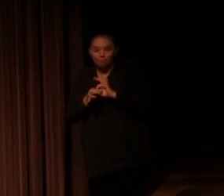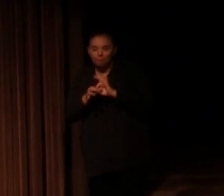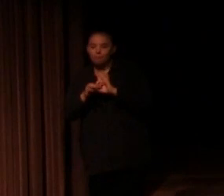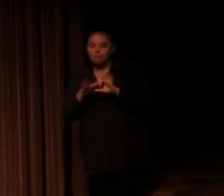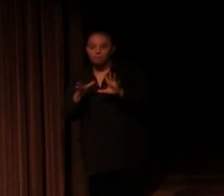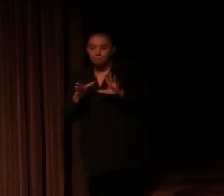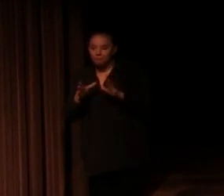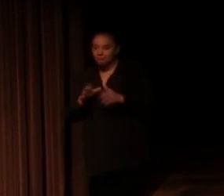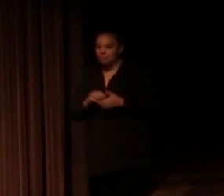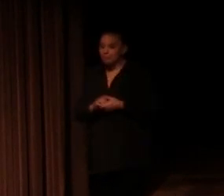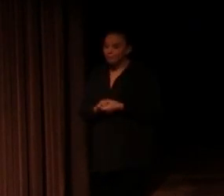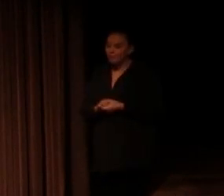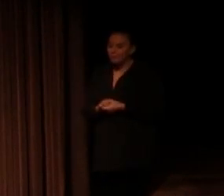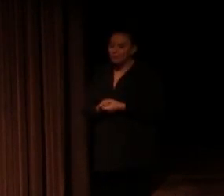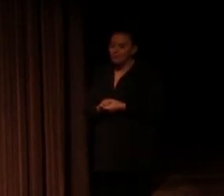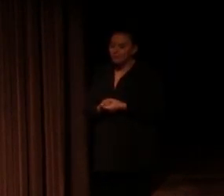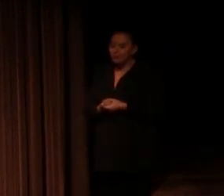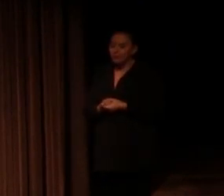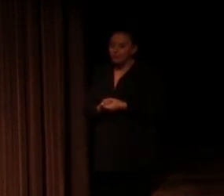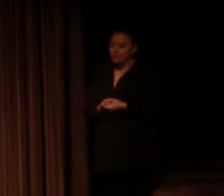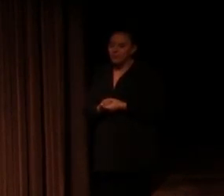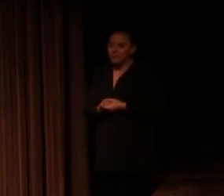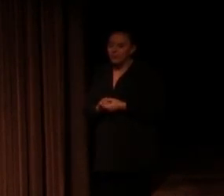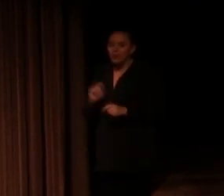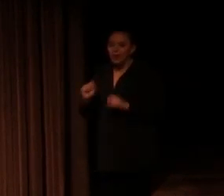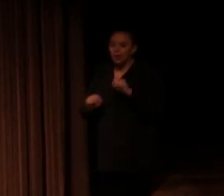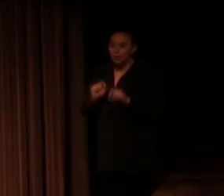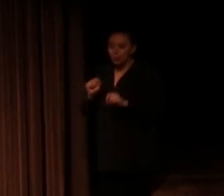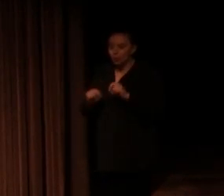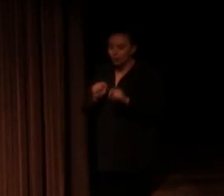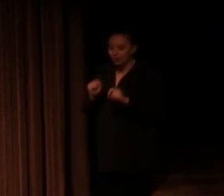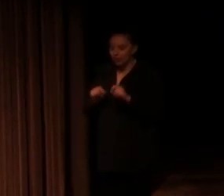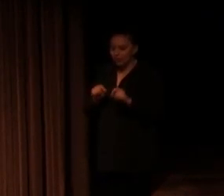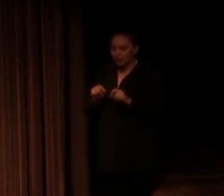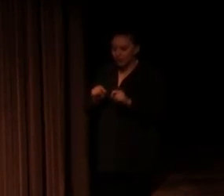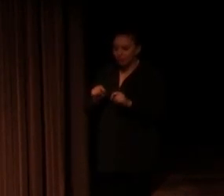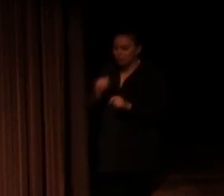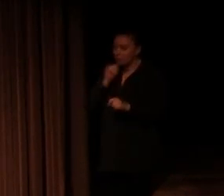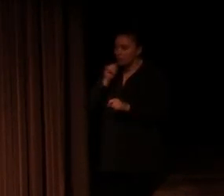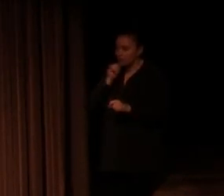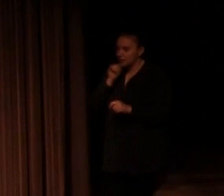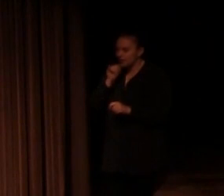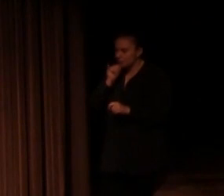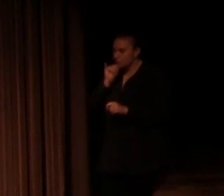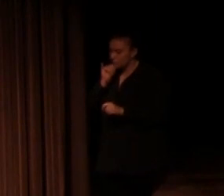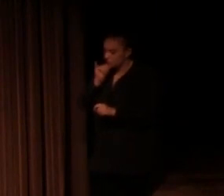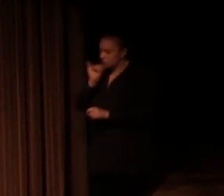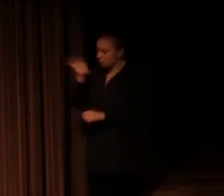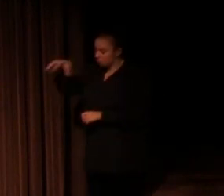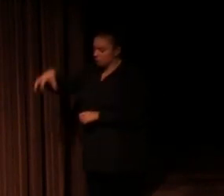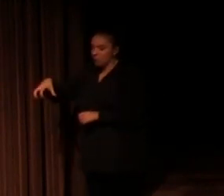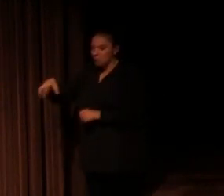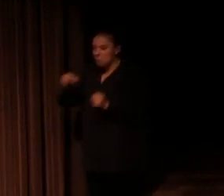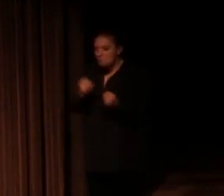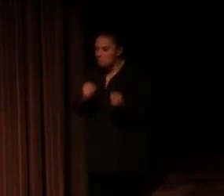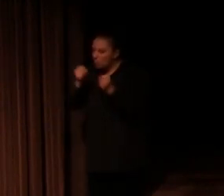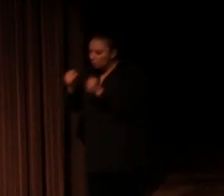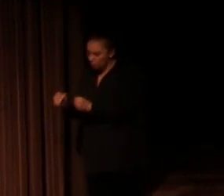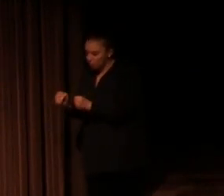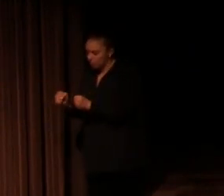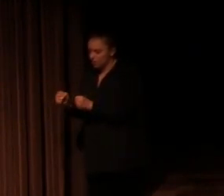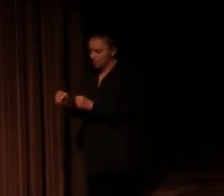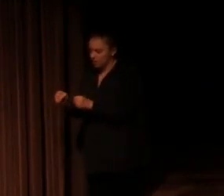tudo técnica desconcentradora de poder a técnica de concentrador de poder ou seja